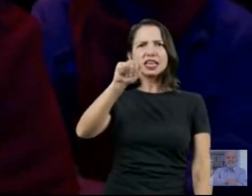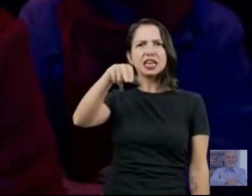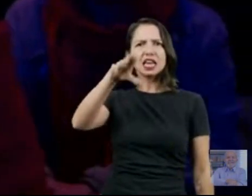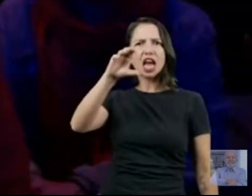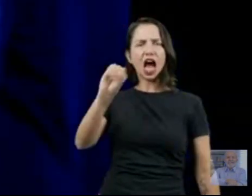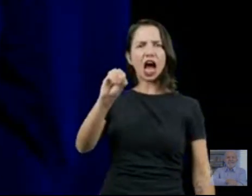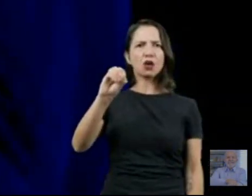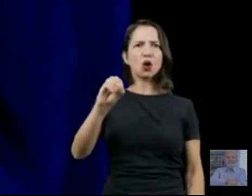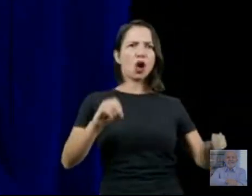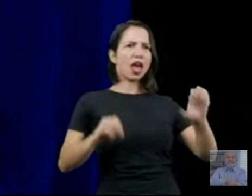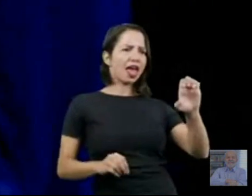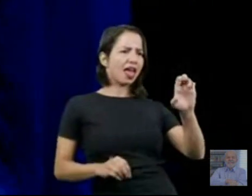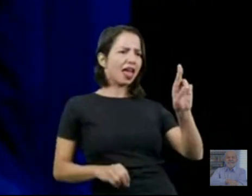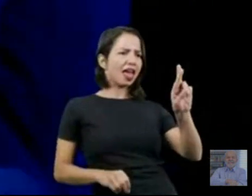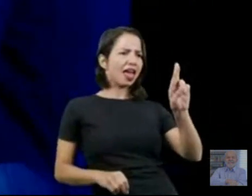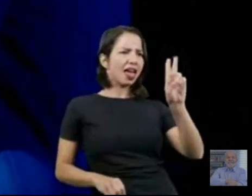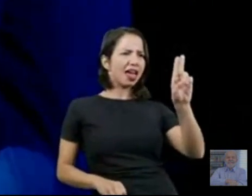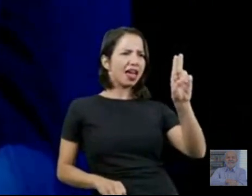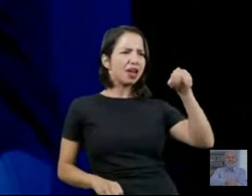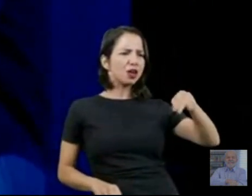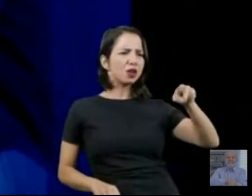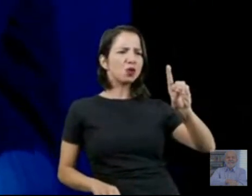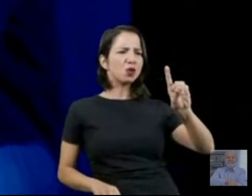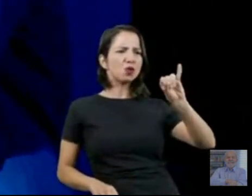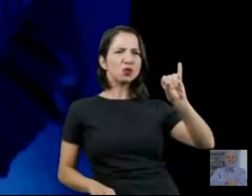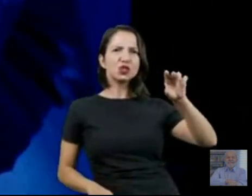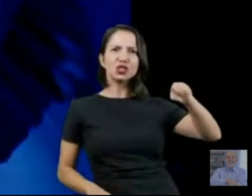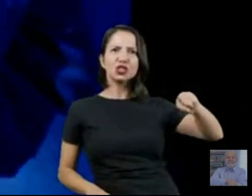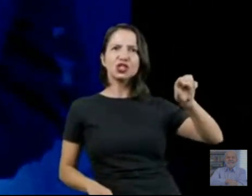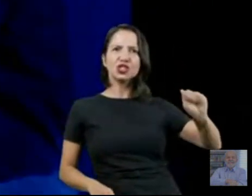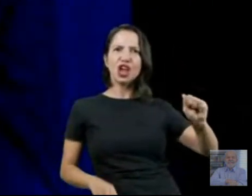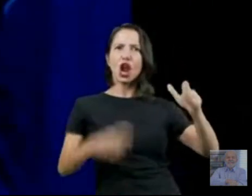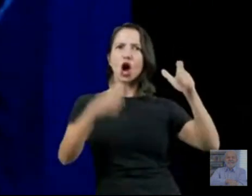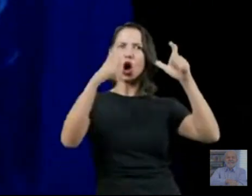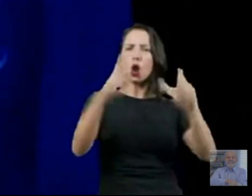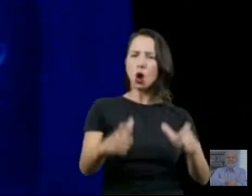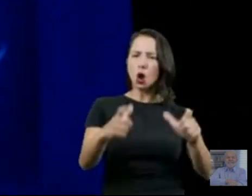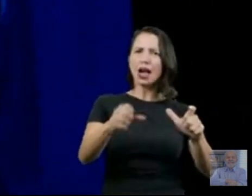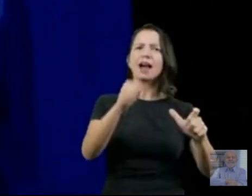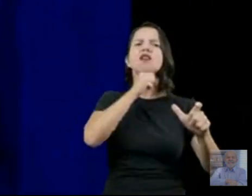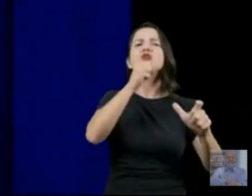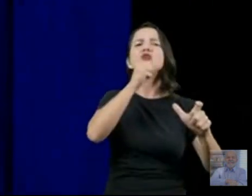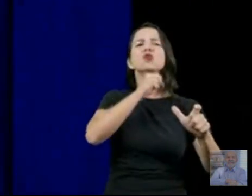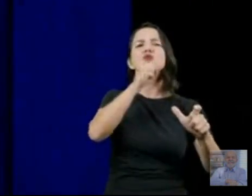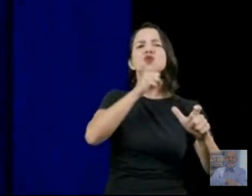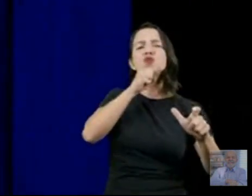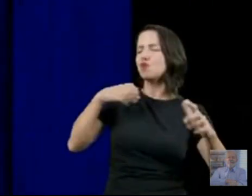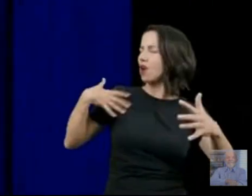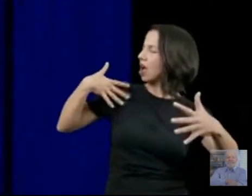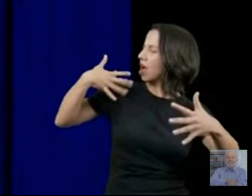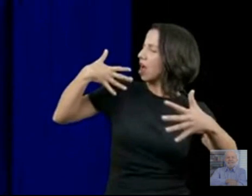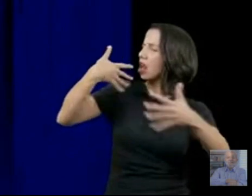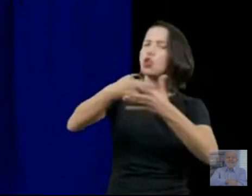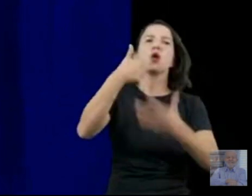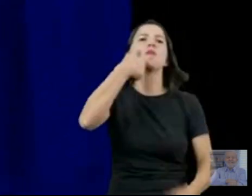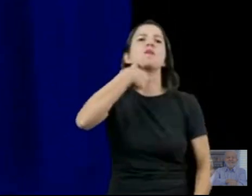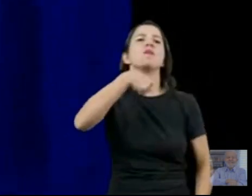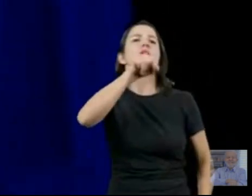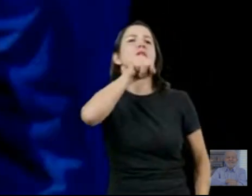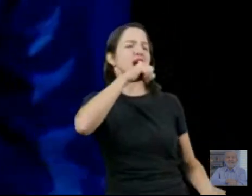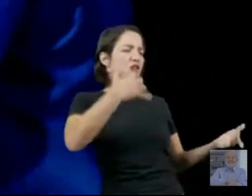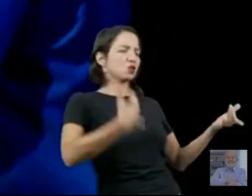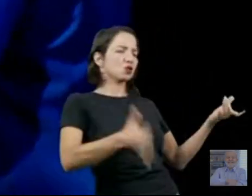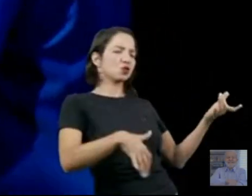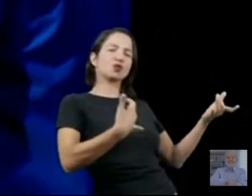velhos tropeiros, mãe de tantos violeiros e poetas do cordel, da luta de